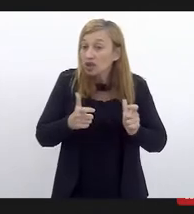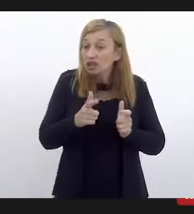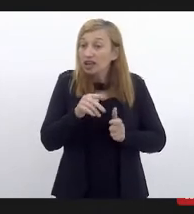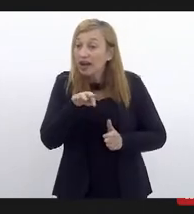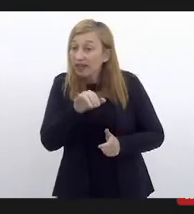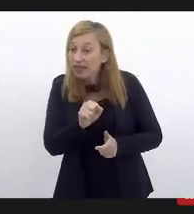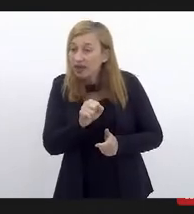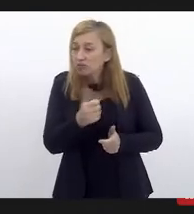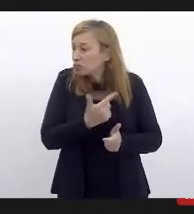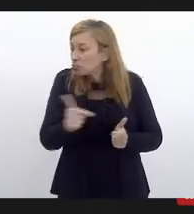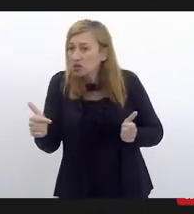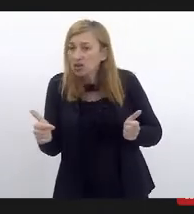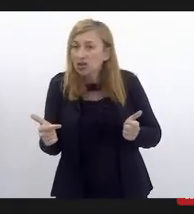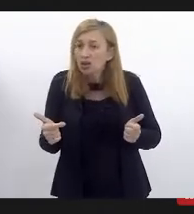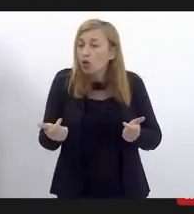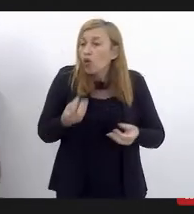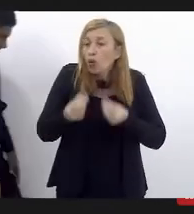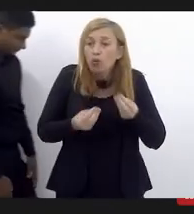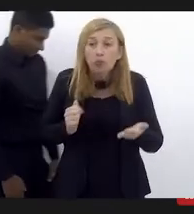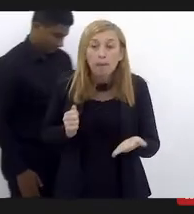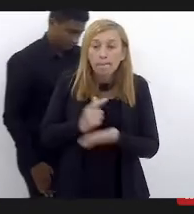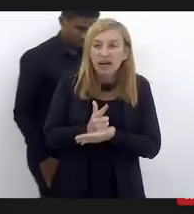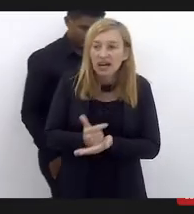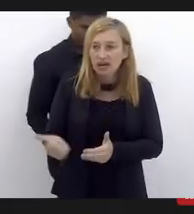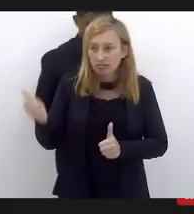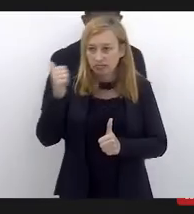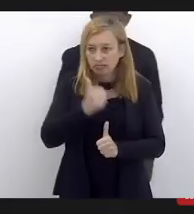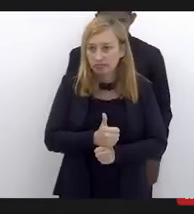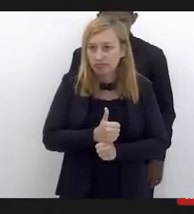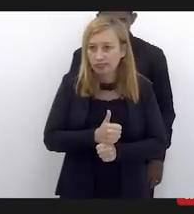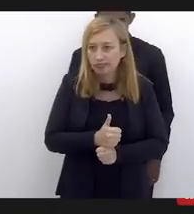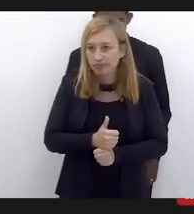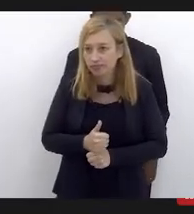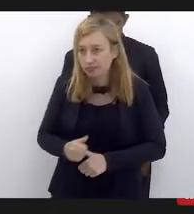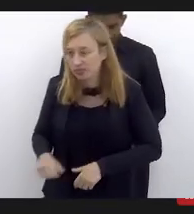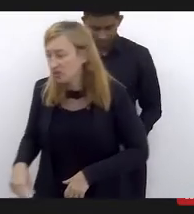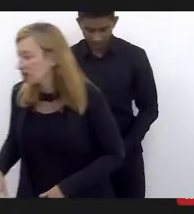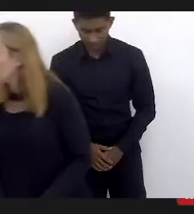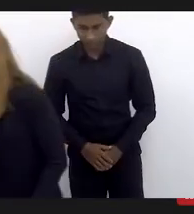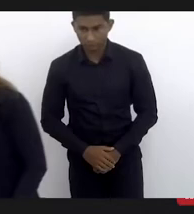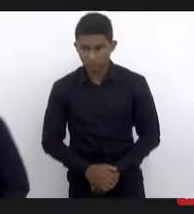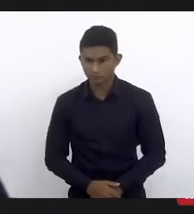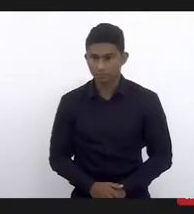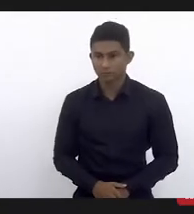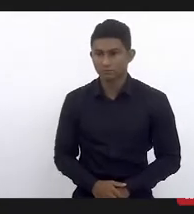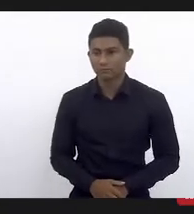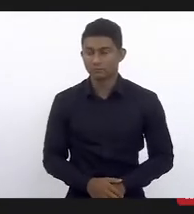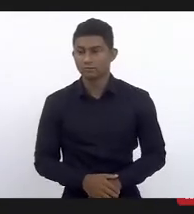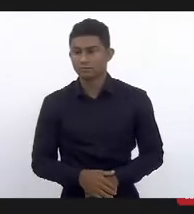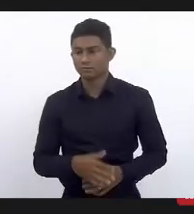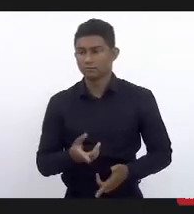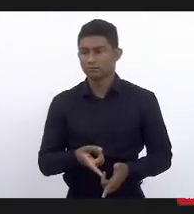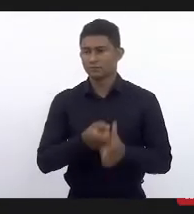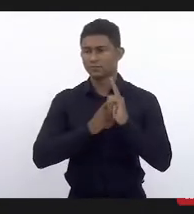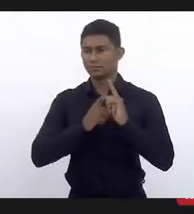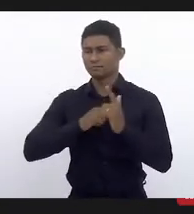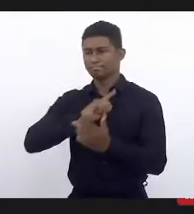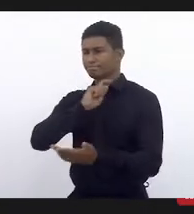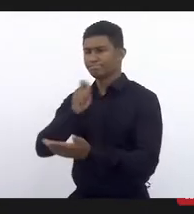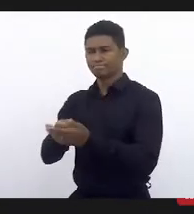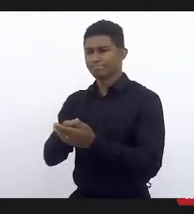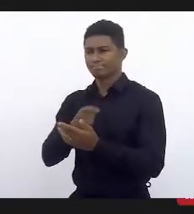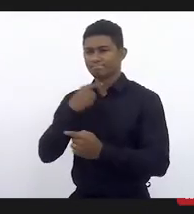receita, não tem como pagar a minha dívida. Eu vou ficar permanentemente com o rabo